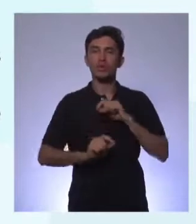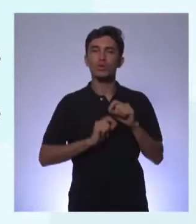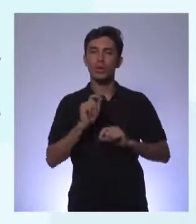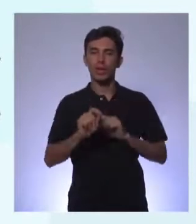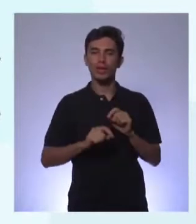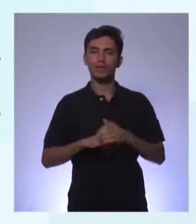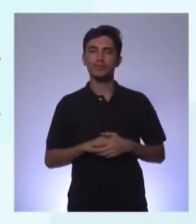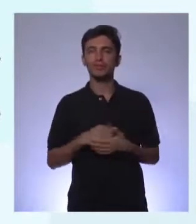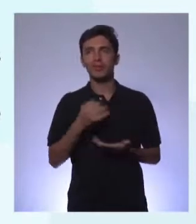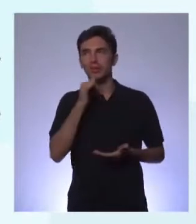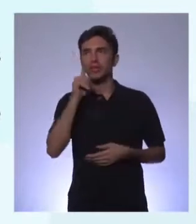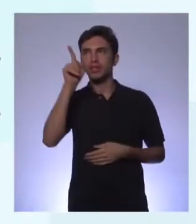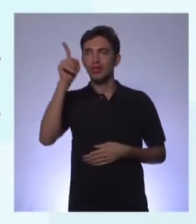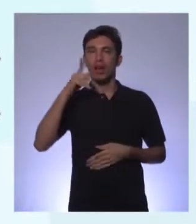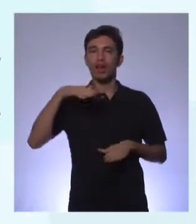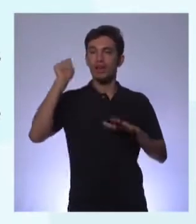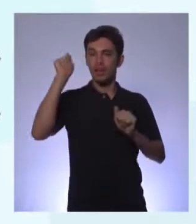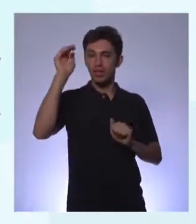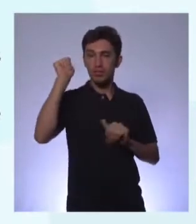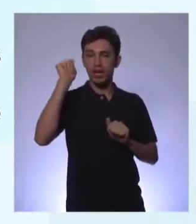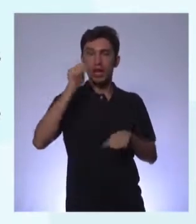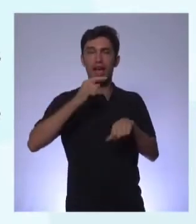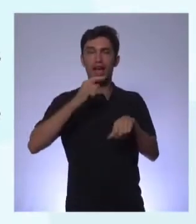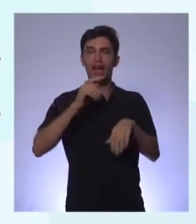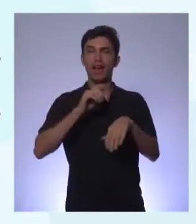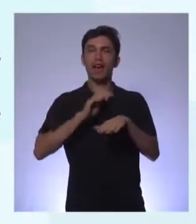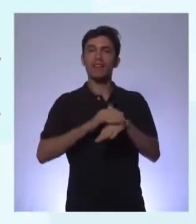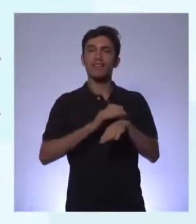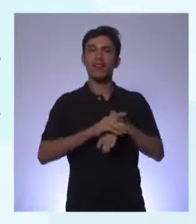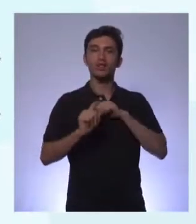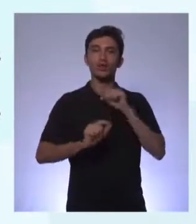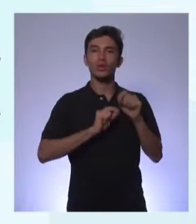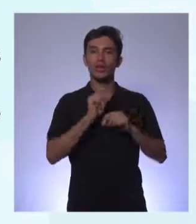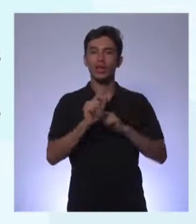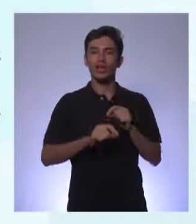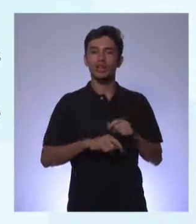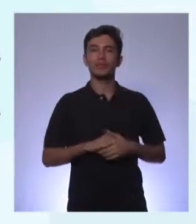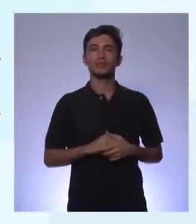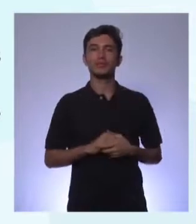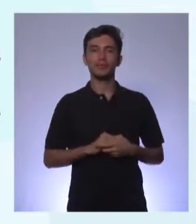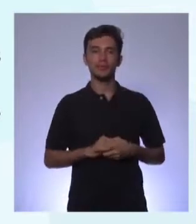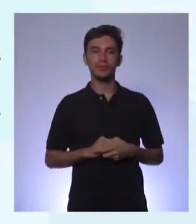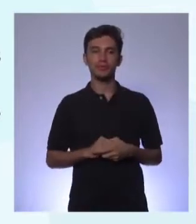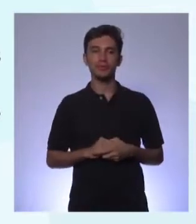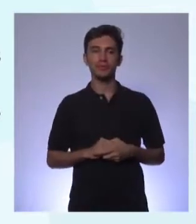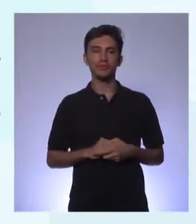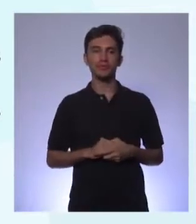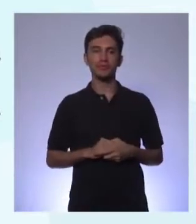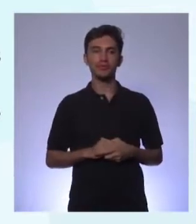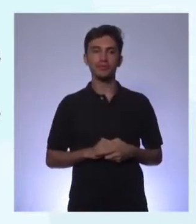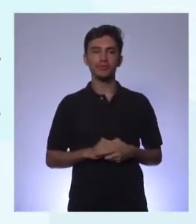colônia espanhola, quais foram as medidas que a coroa tomou para poder